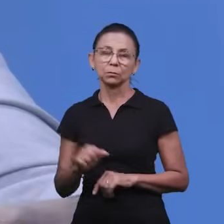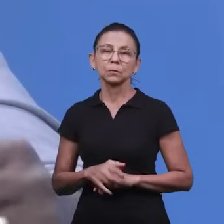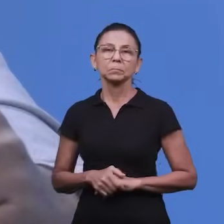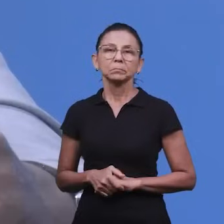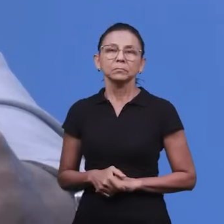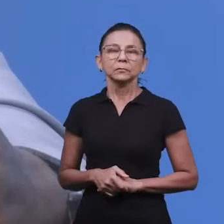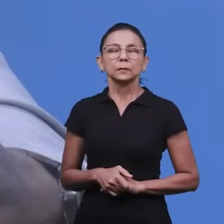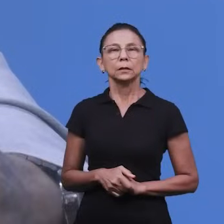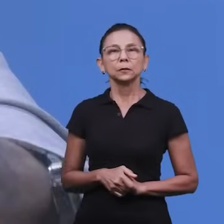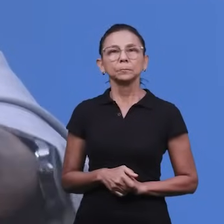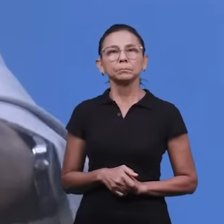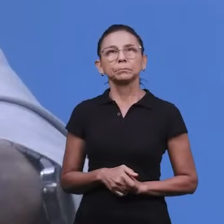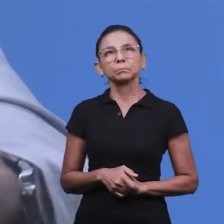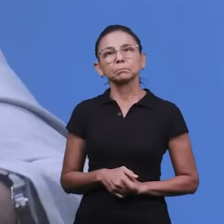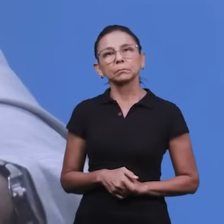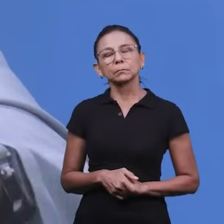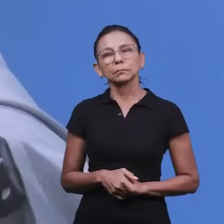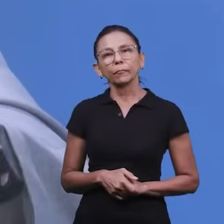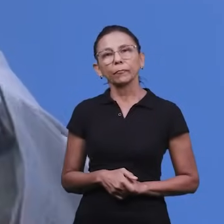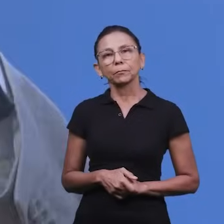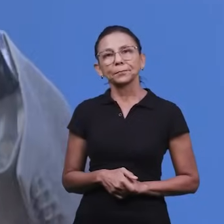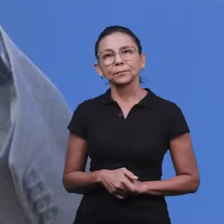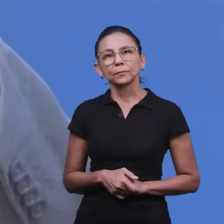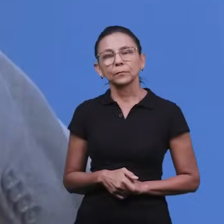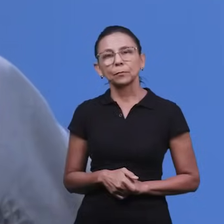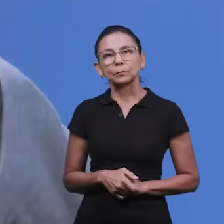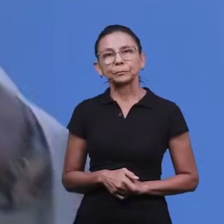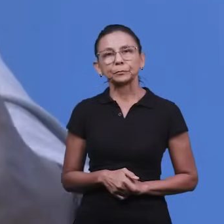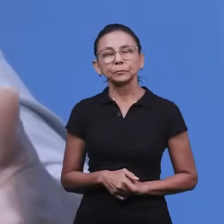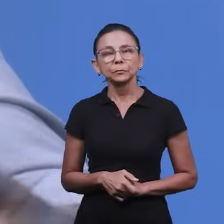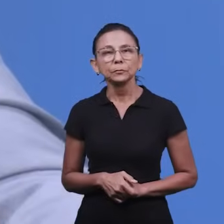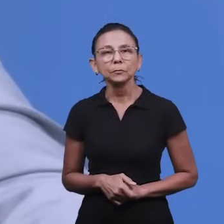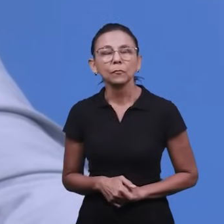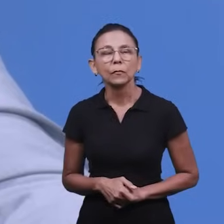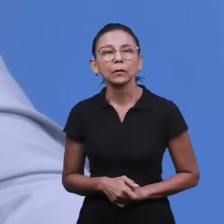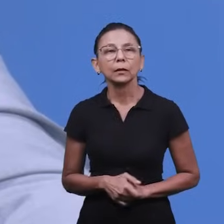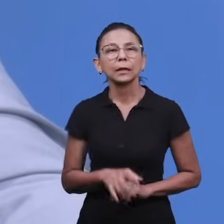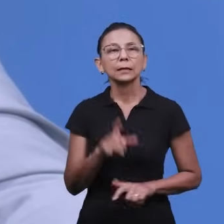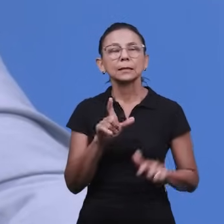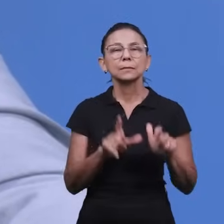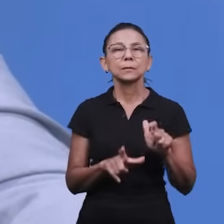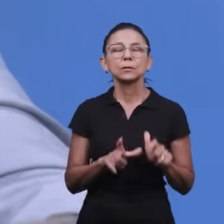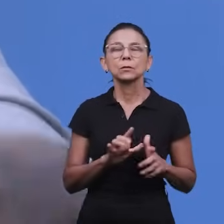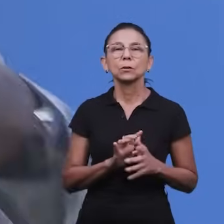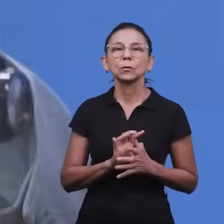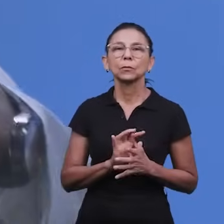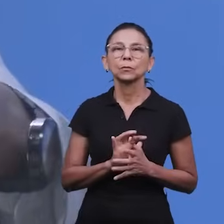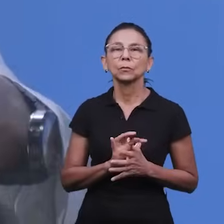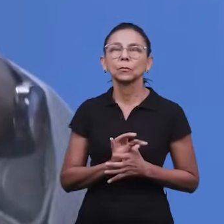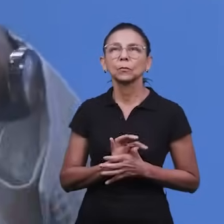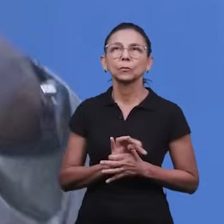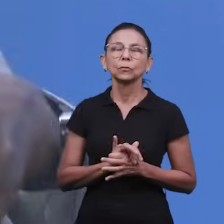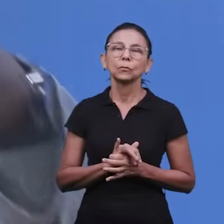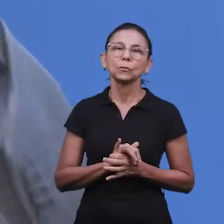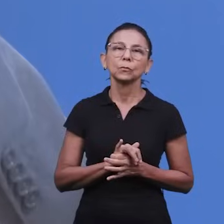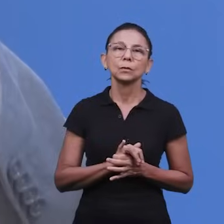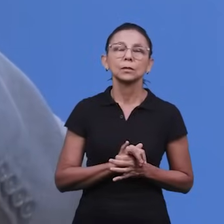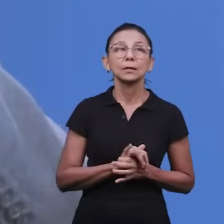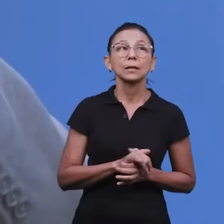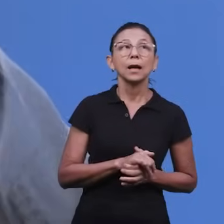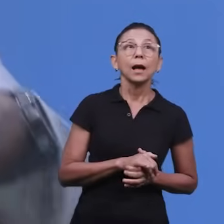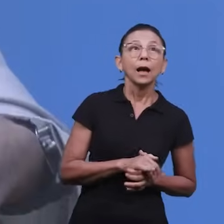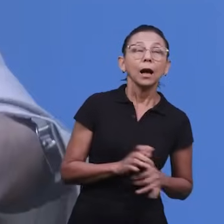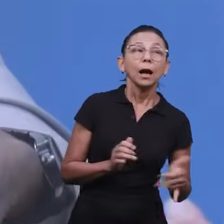elas não veem nós só como oradores, né? Eu passo, vou orar, vou ligar para ele, porque o